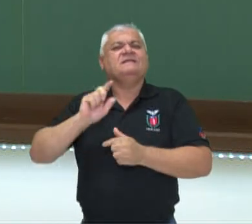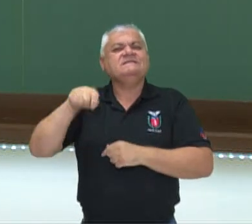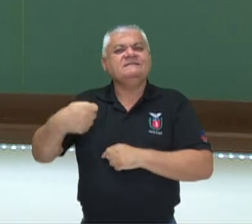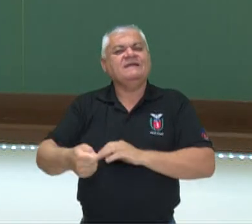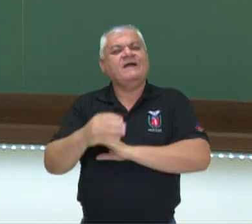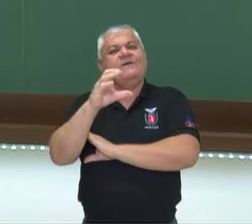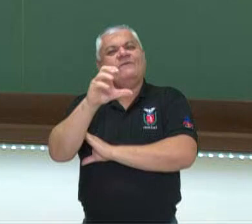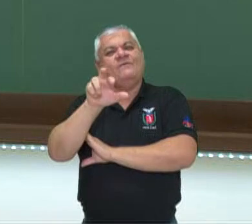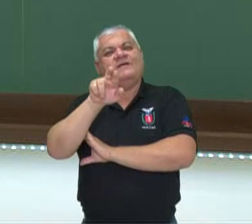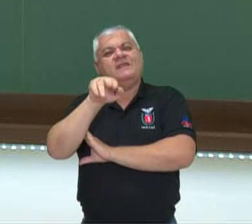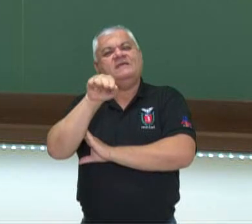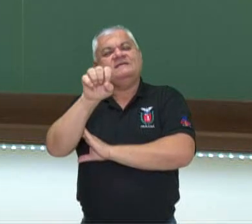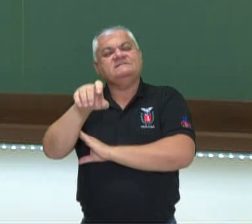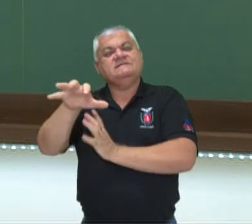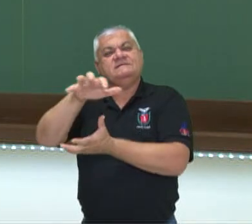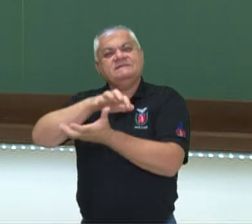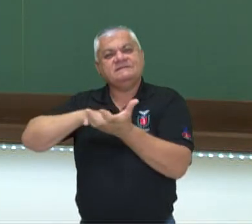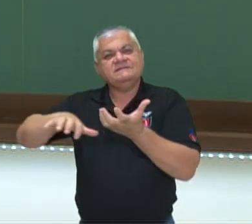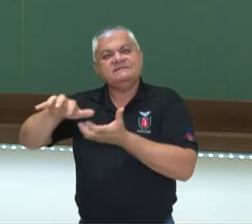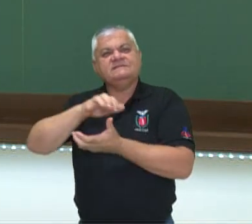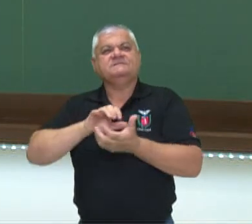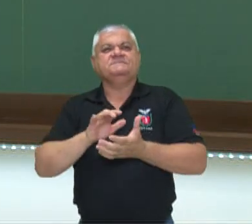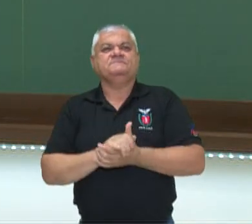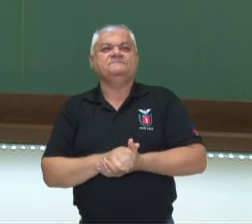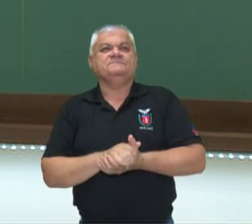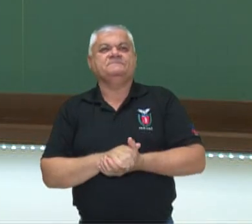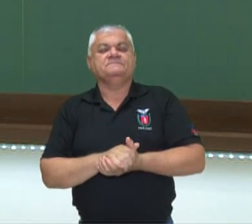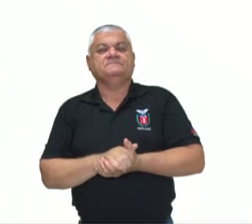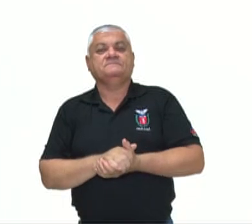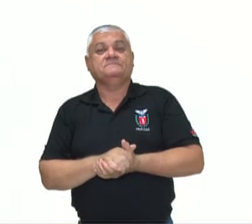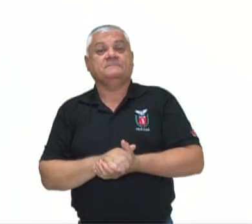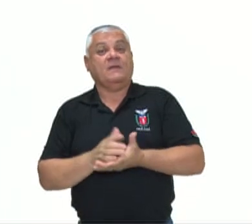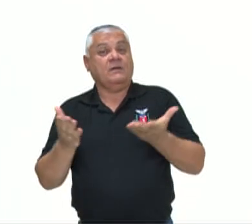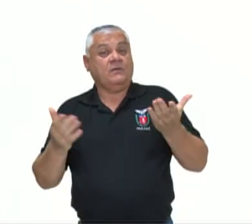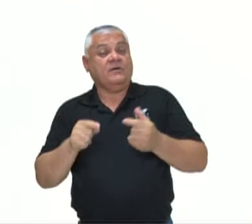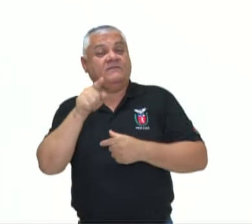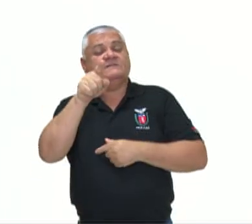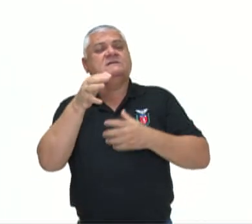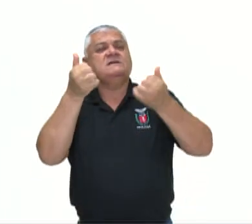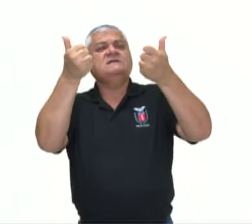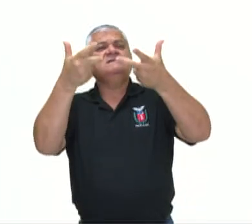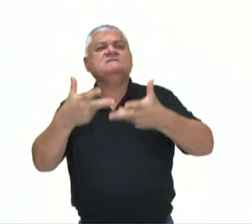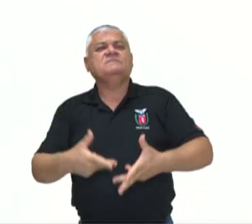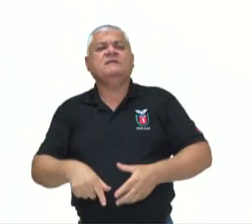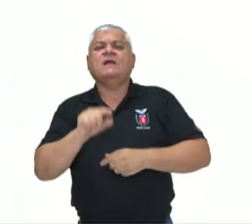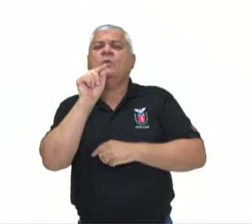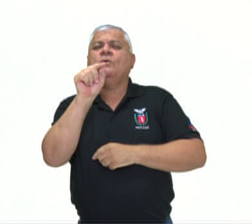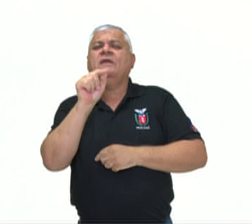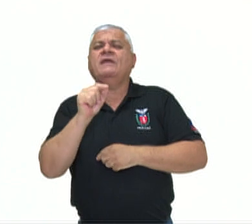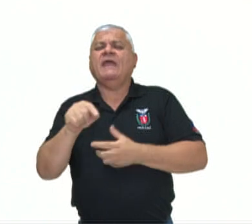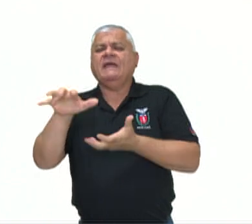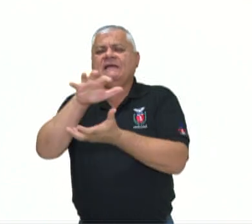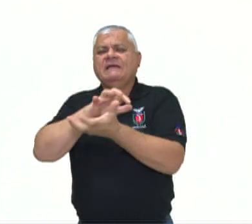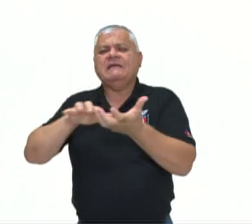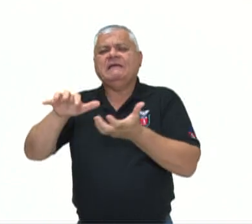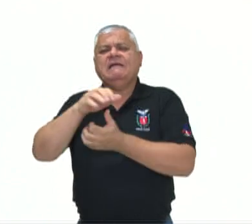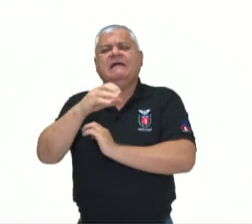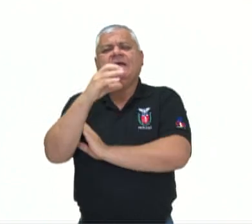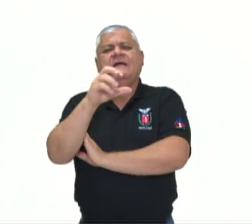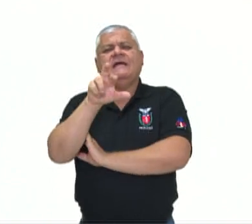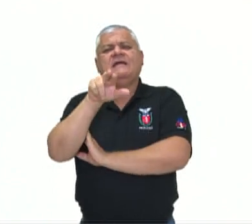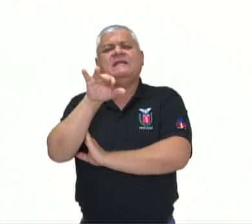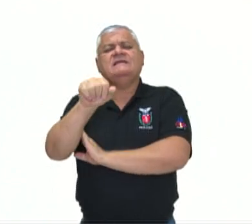crise experimentada lá no período moderno, tá? Explique o que se entende por crise da ciência no